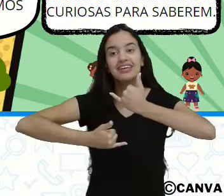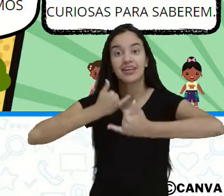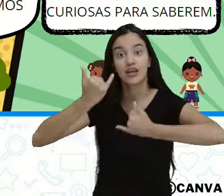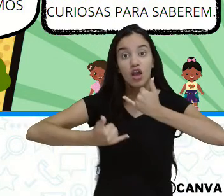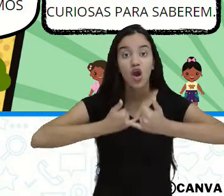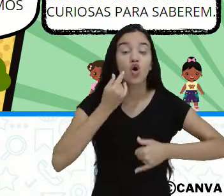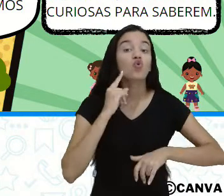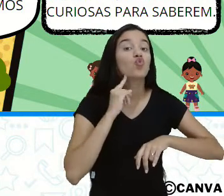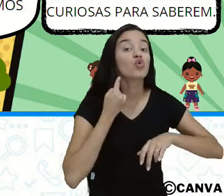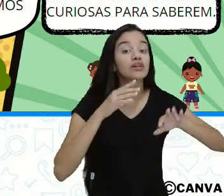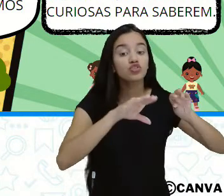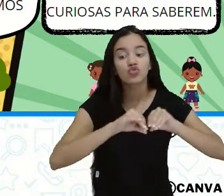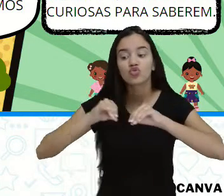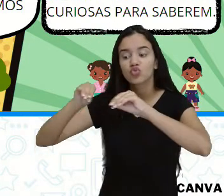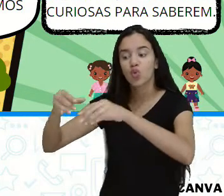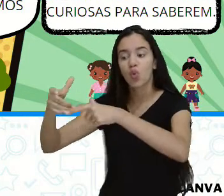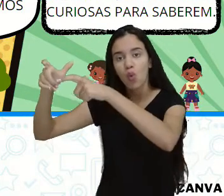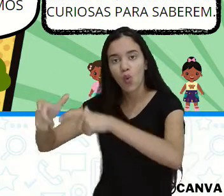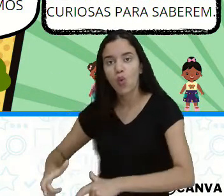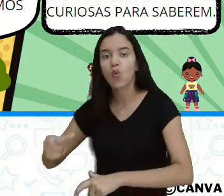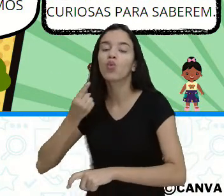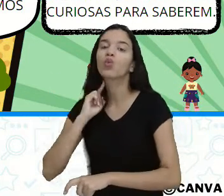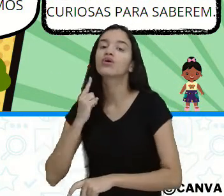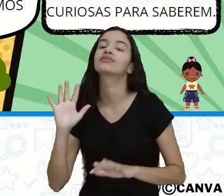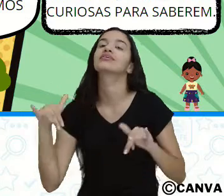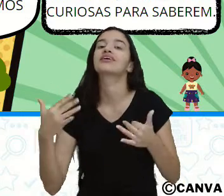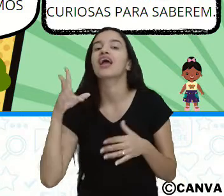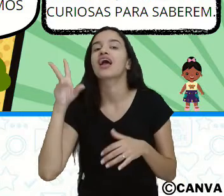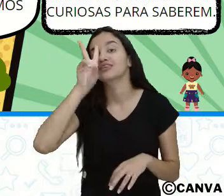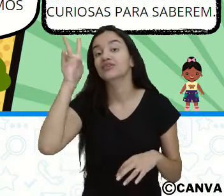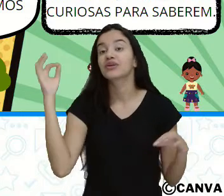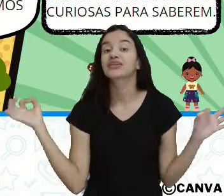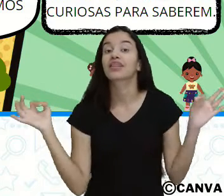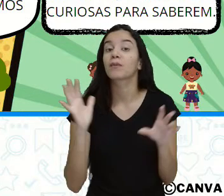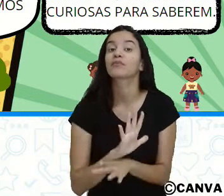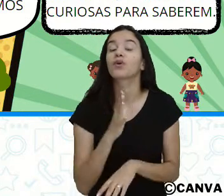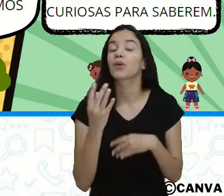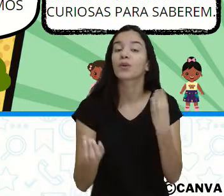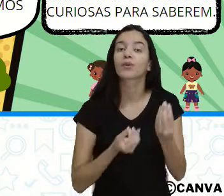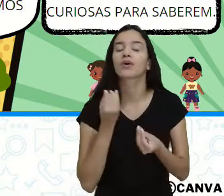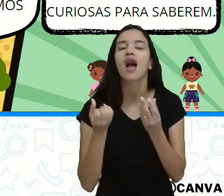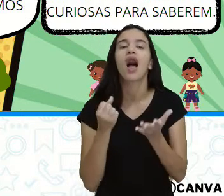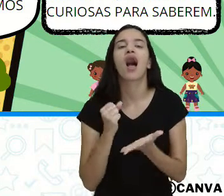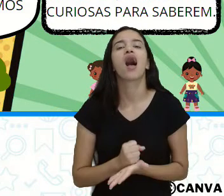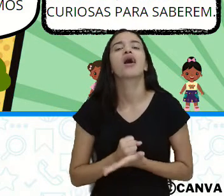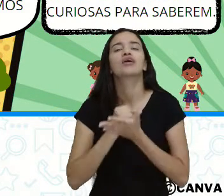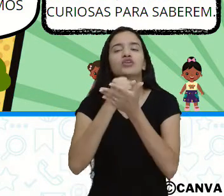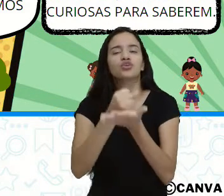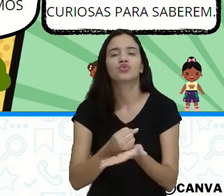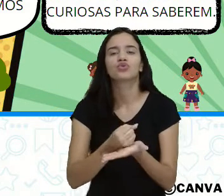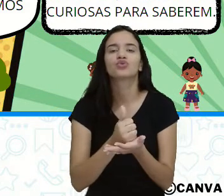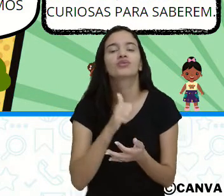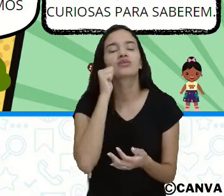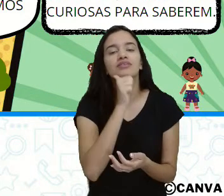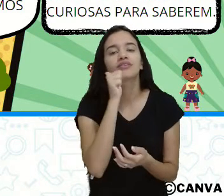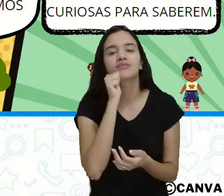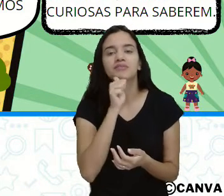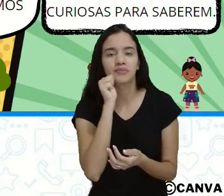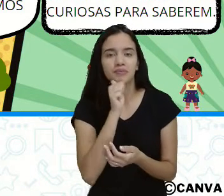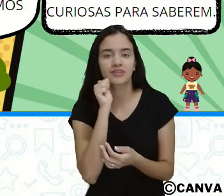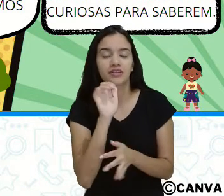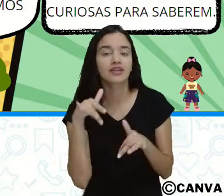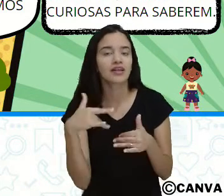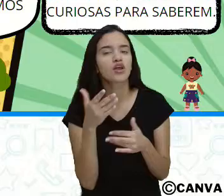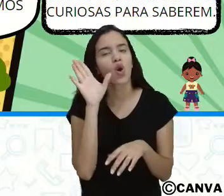no lixeiro. E a historinha termina o seguinte: ajude as meninas a encontrarem as medidas que elas